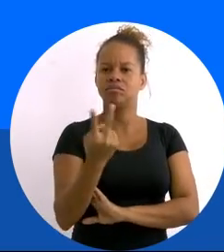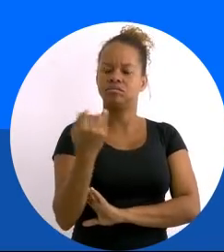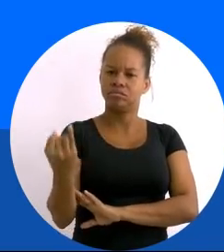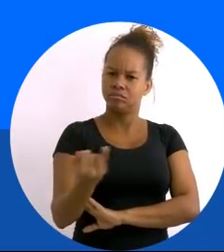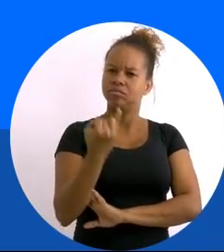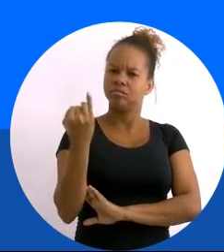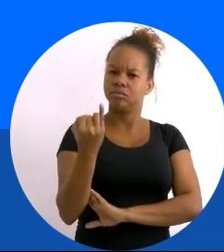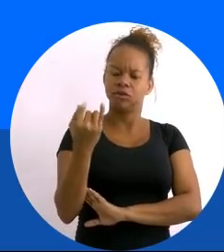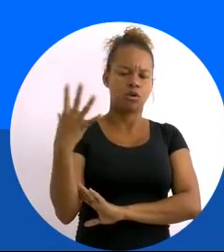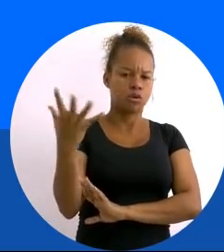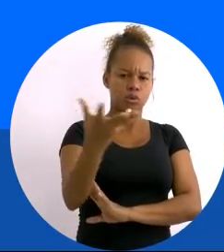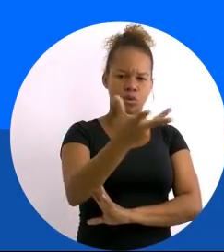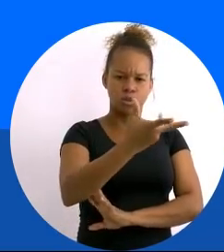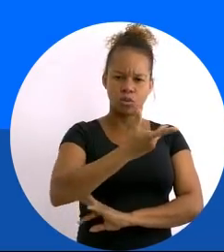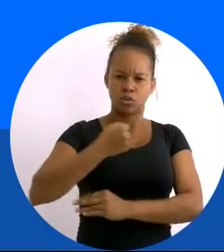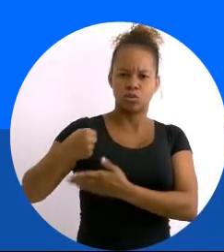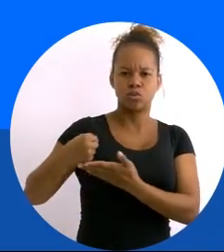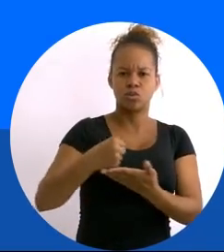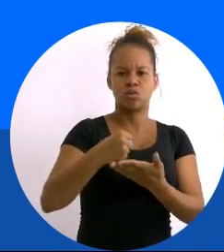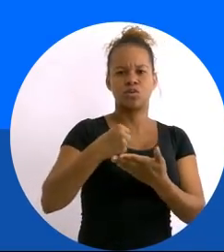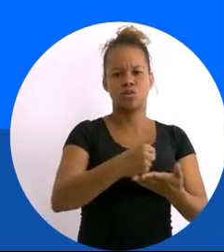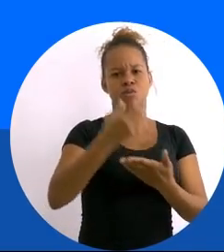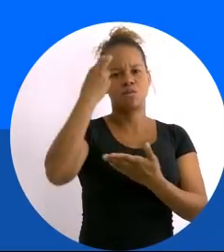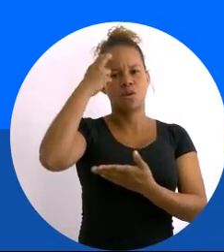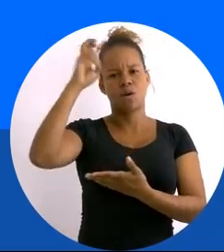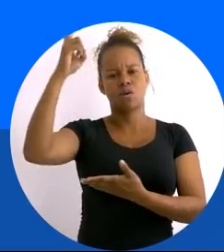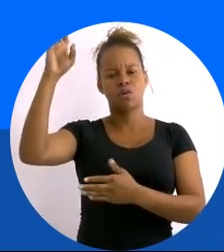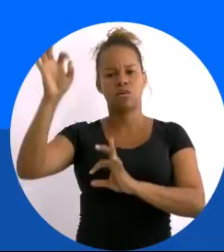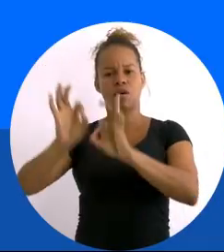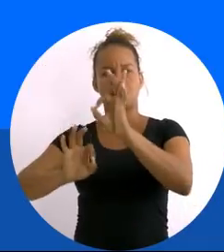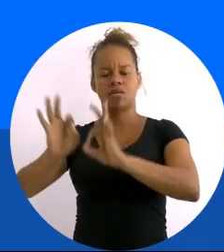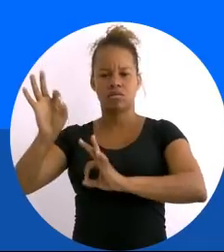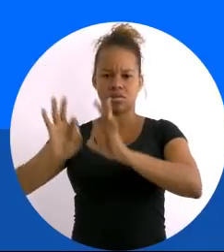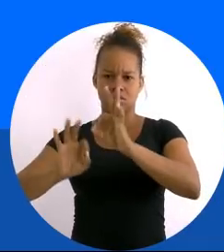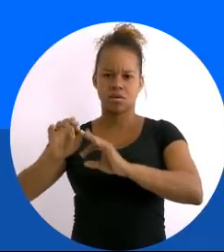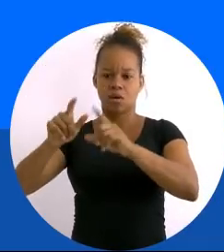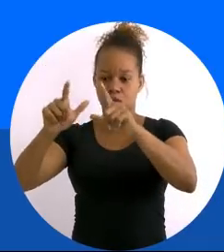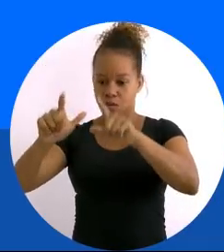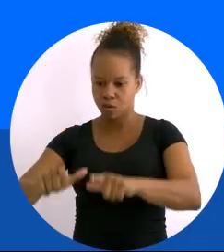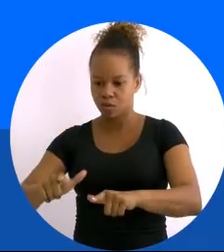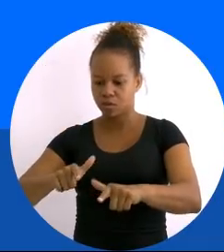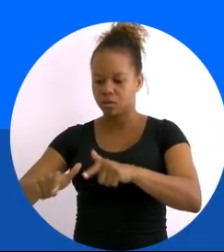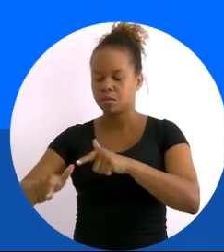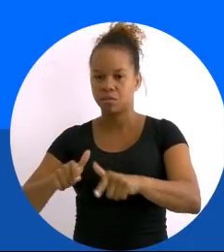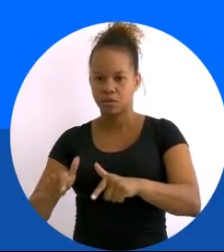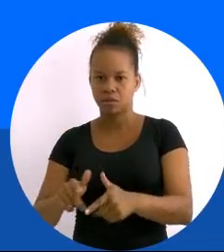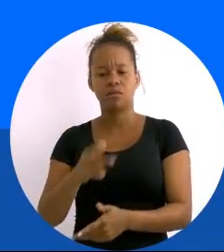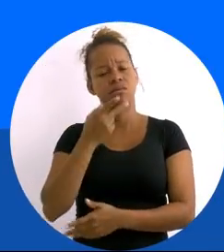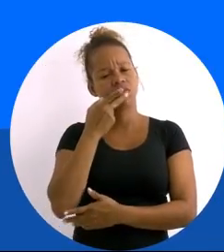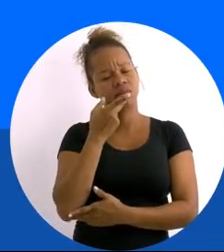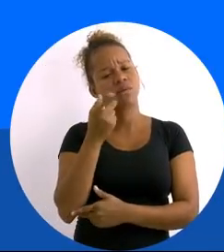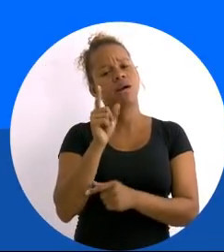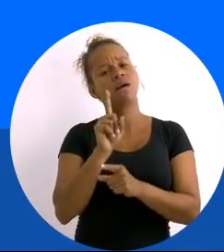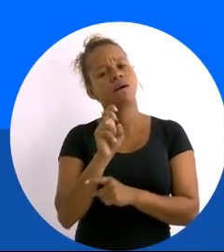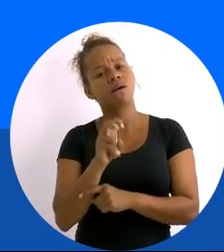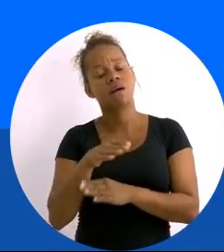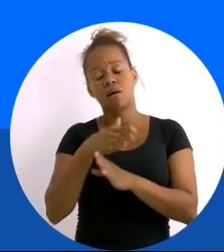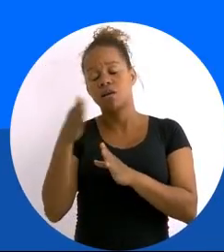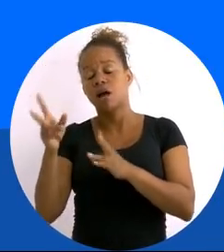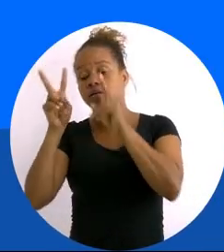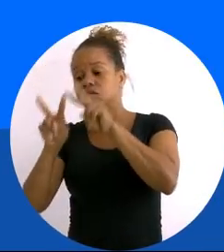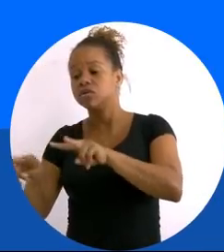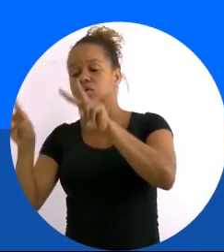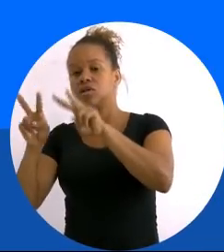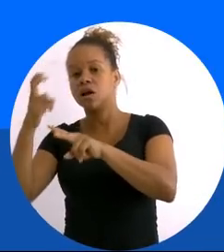fundamentais, todos contribuem para a cultura organizacional do local que trabalham. Falaremos agora sobre o lado visível